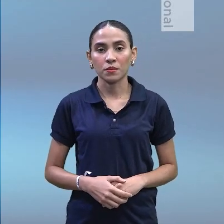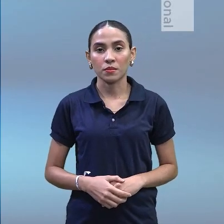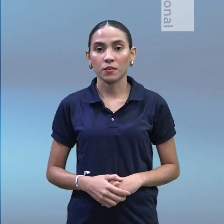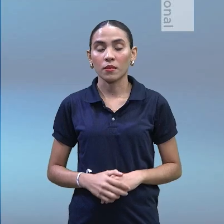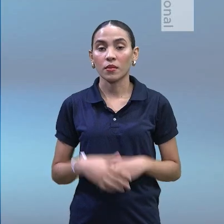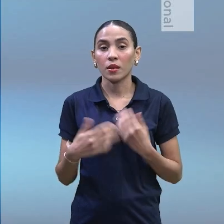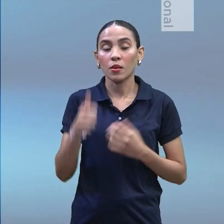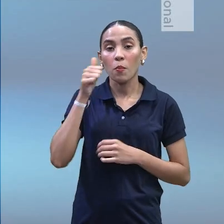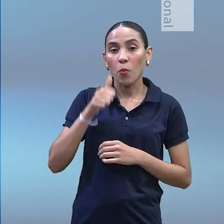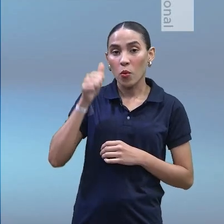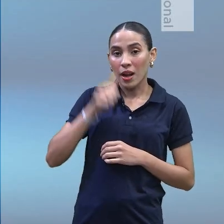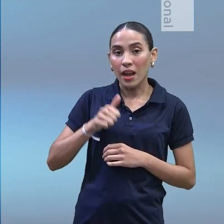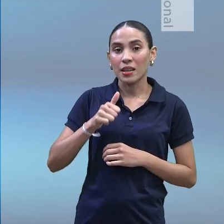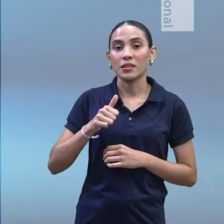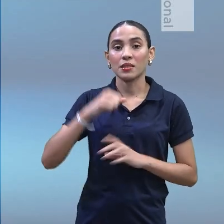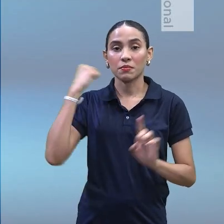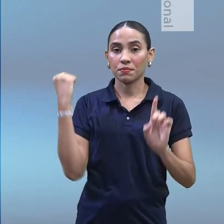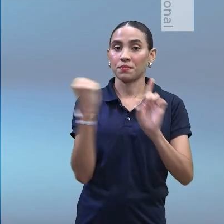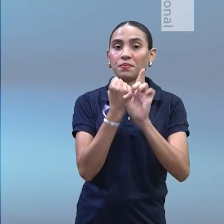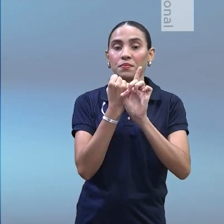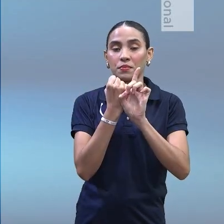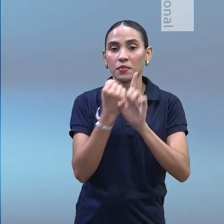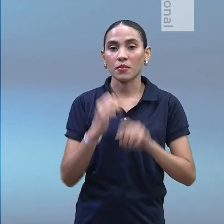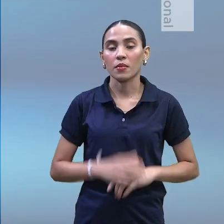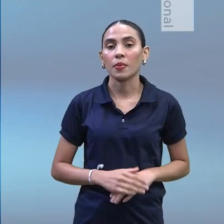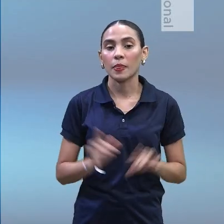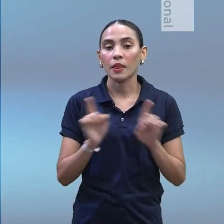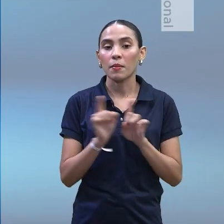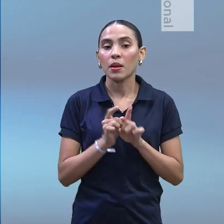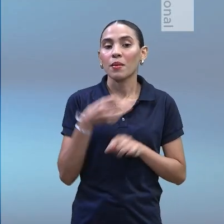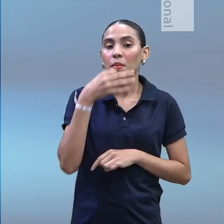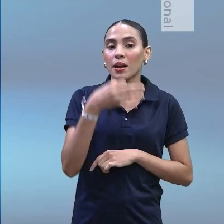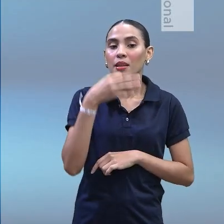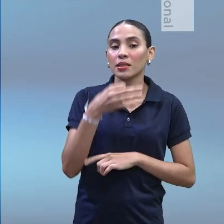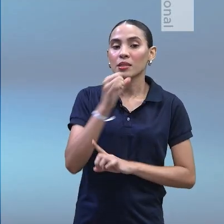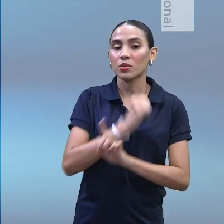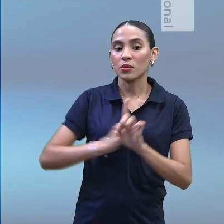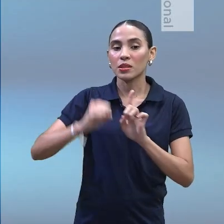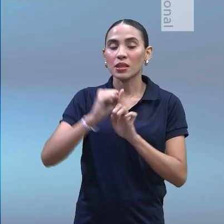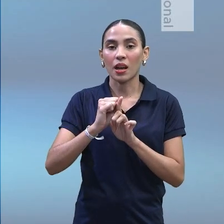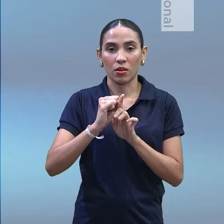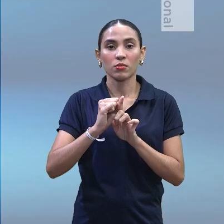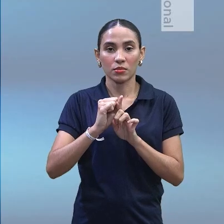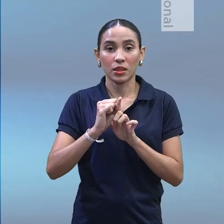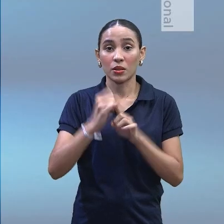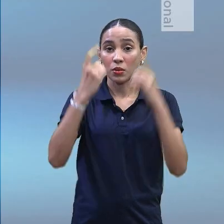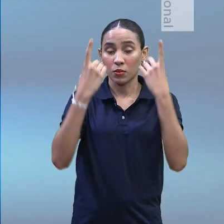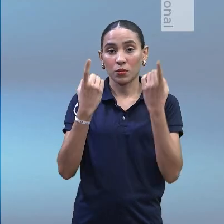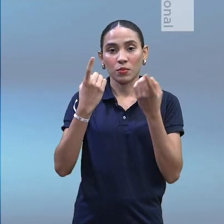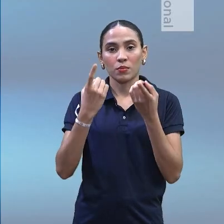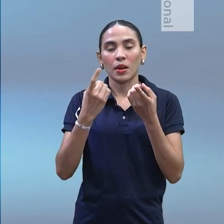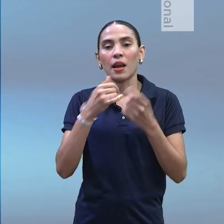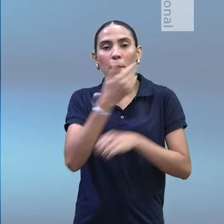das mulheres serem assassinadas, não é? Uma crítica social da marginalização com que essa mulher vivia, né, as